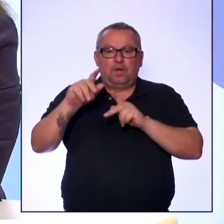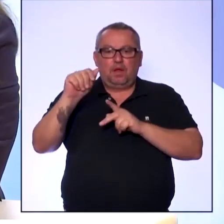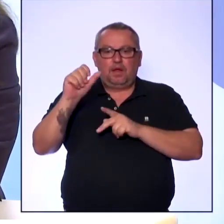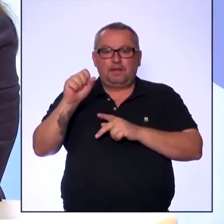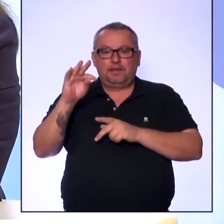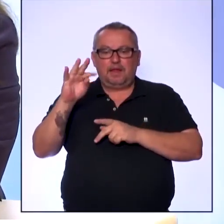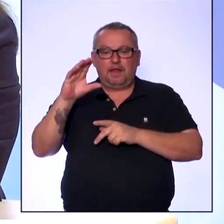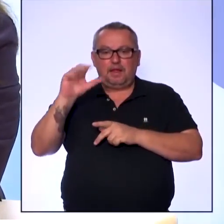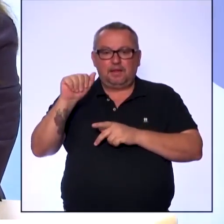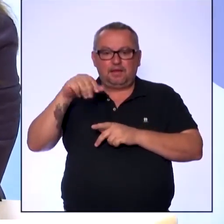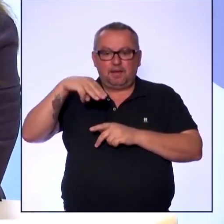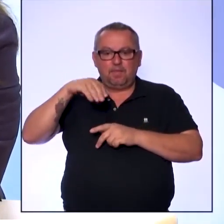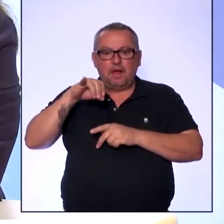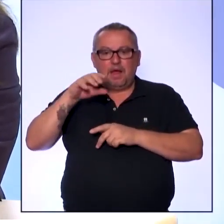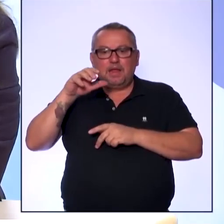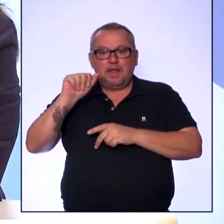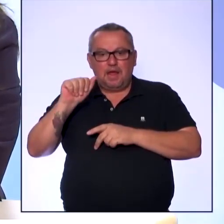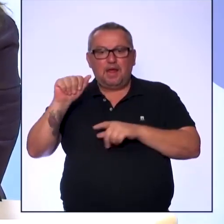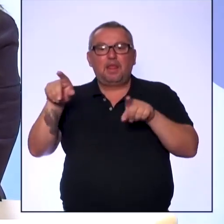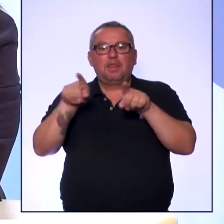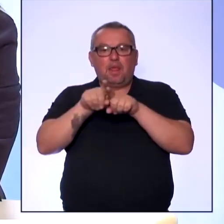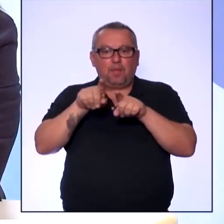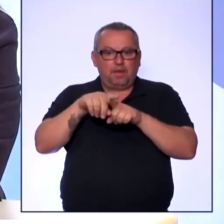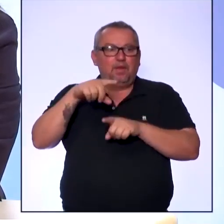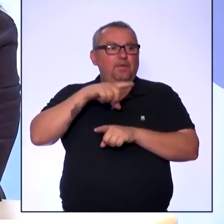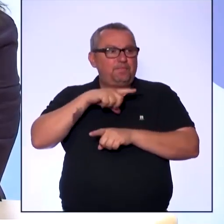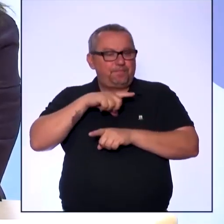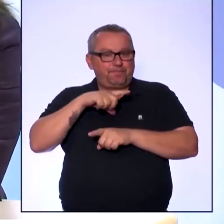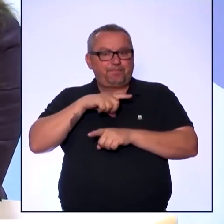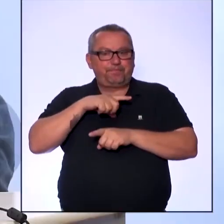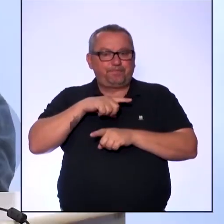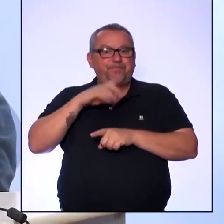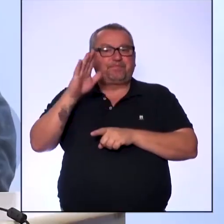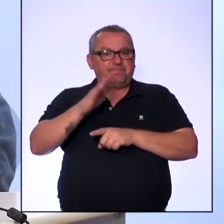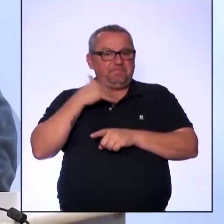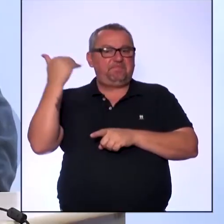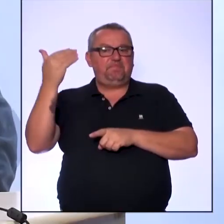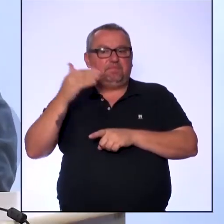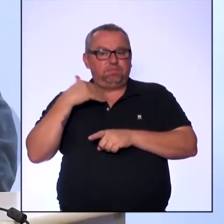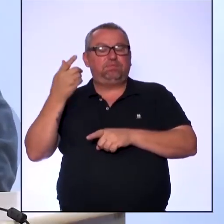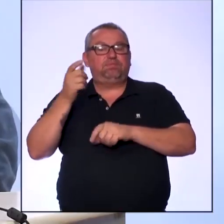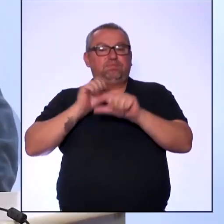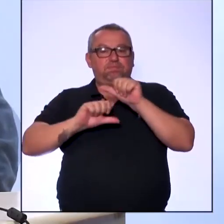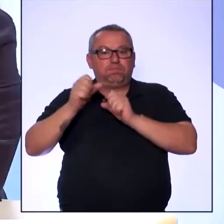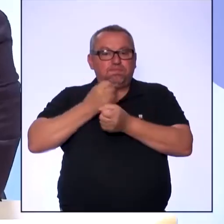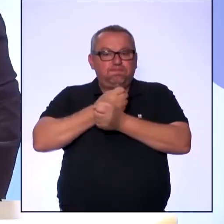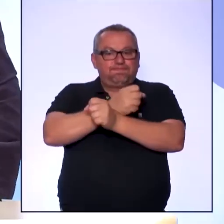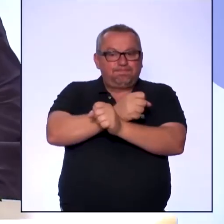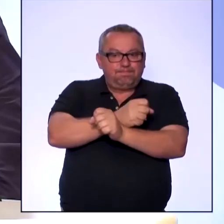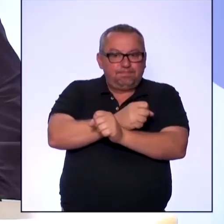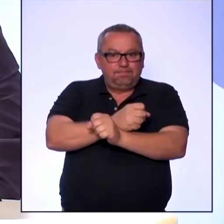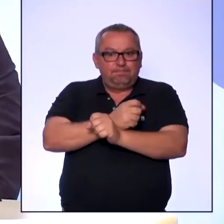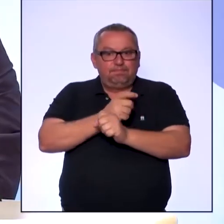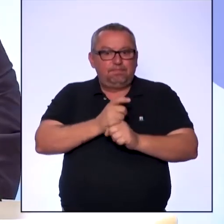eles responderam que essas populações foram escravizadas. Em alguns momentos também apareceu muito o